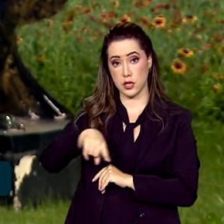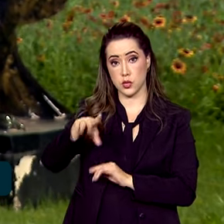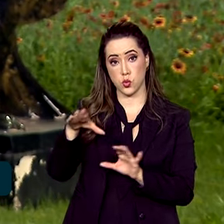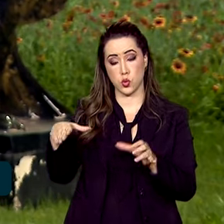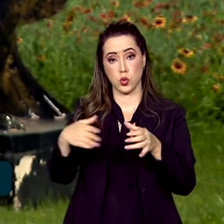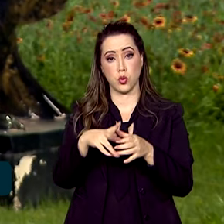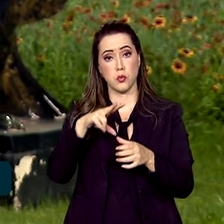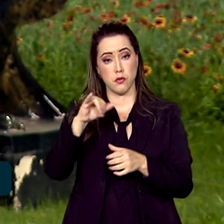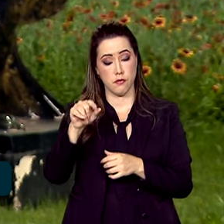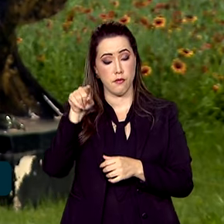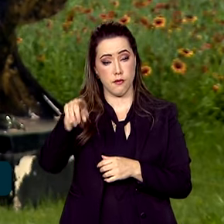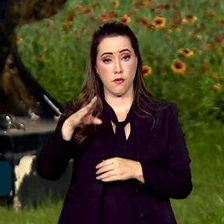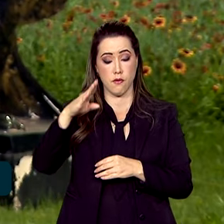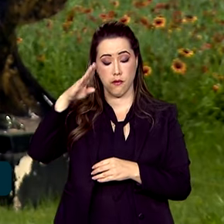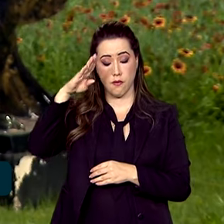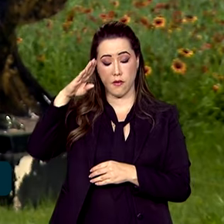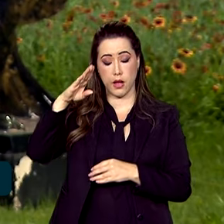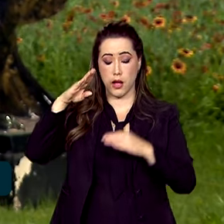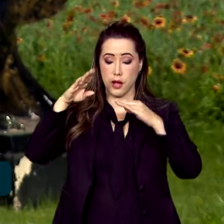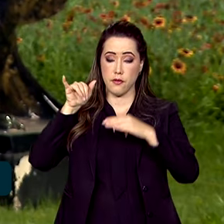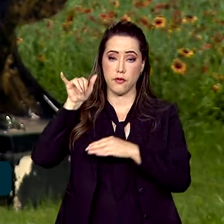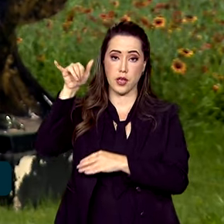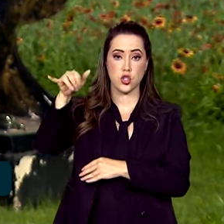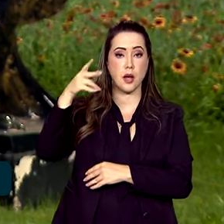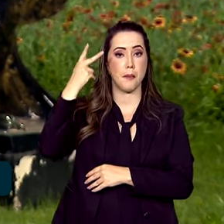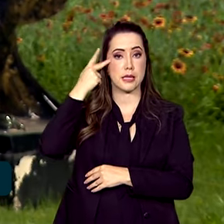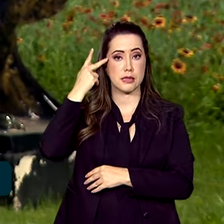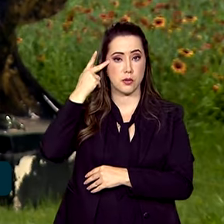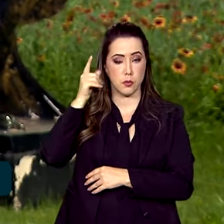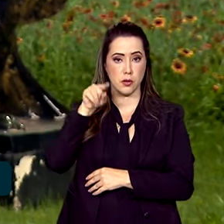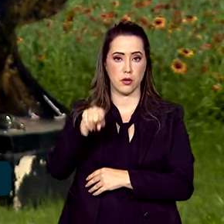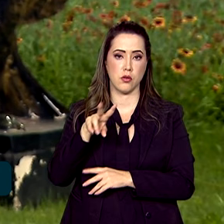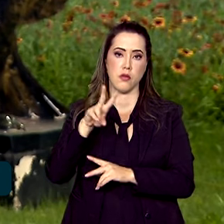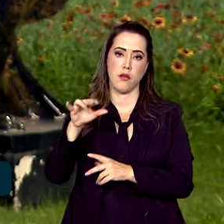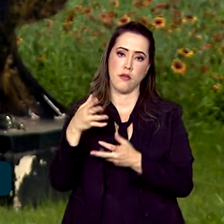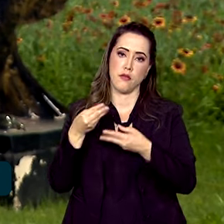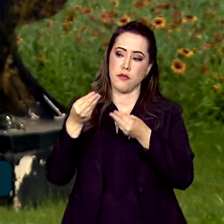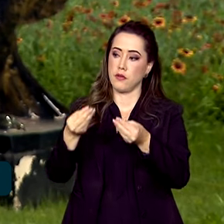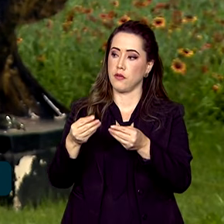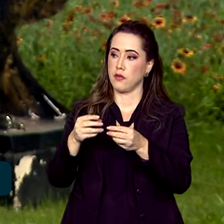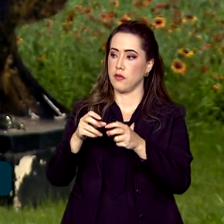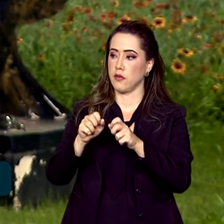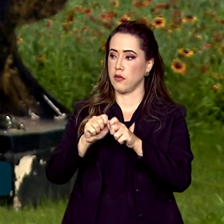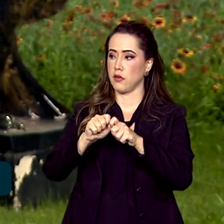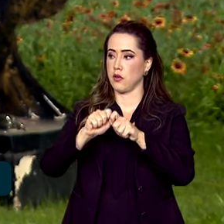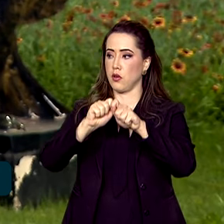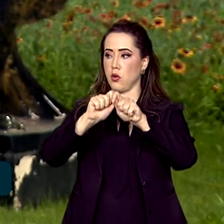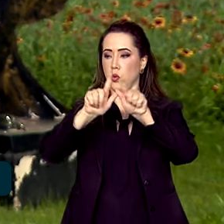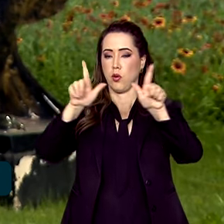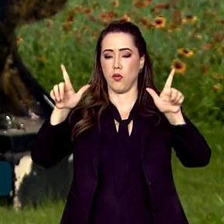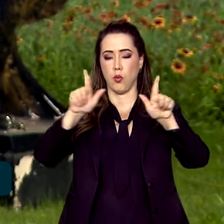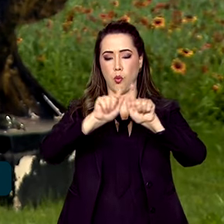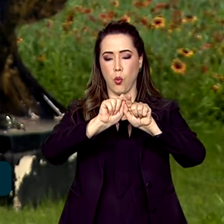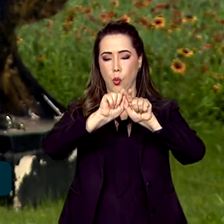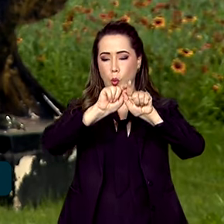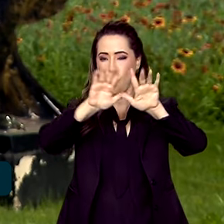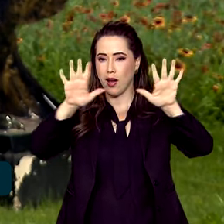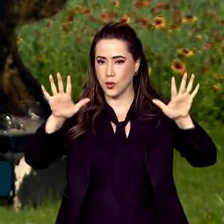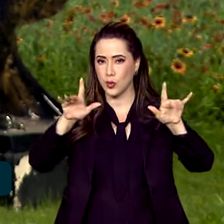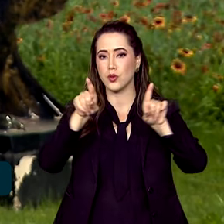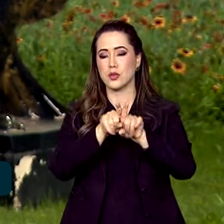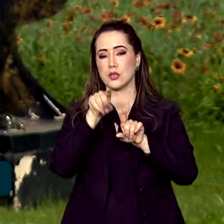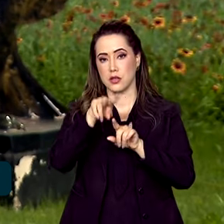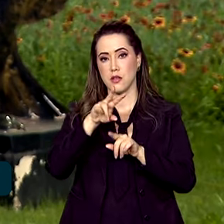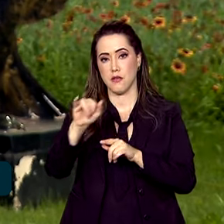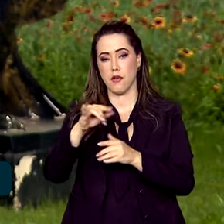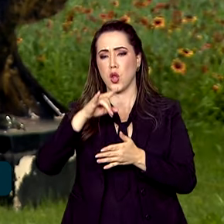para Guarulhos, em um voo da FAB, e lá vão receber todas as orientações e poderão finalizar os procedimentos de